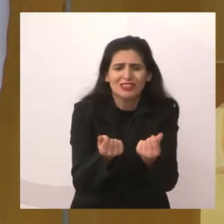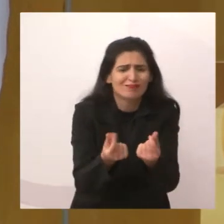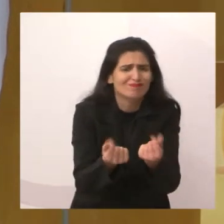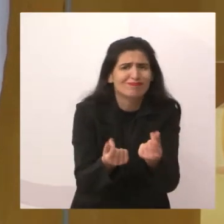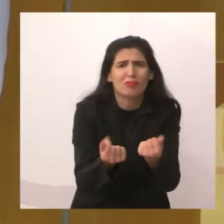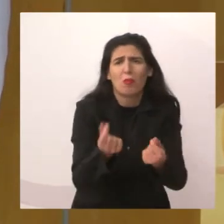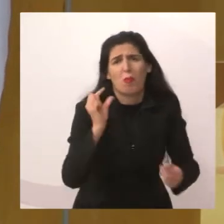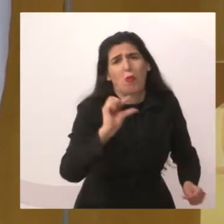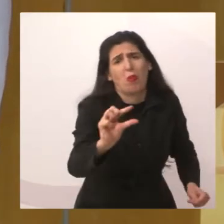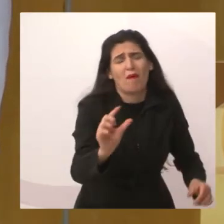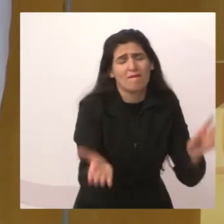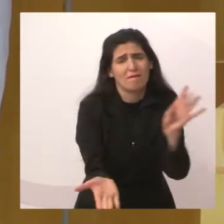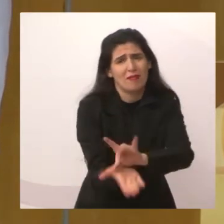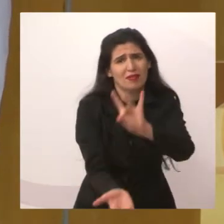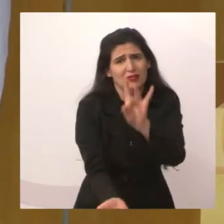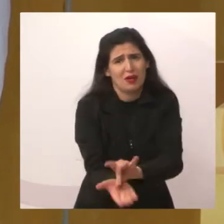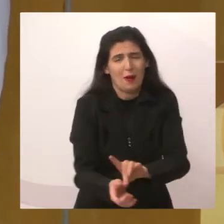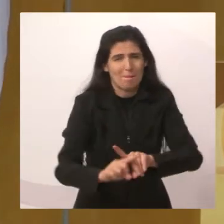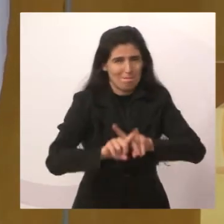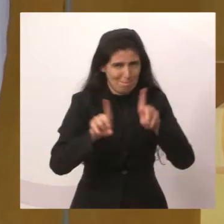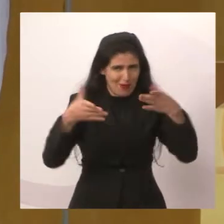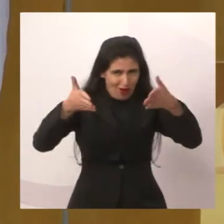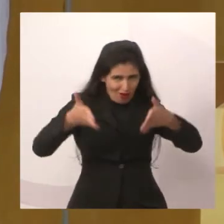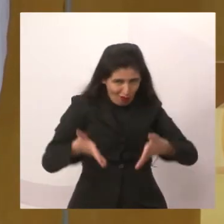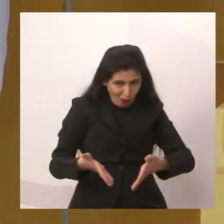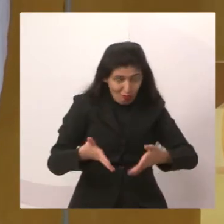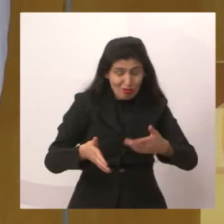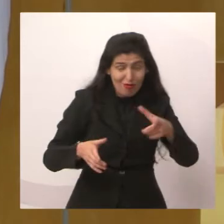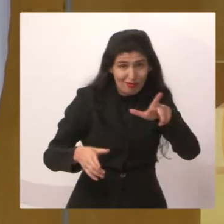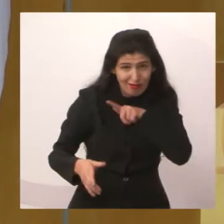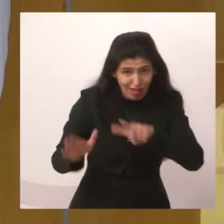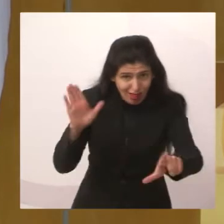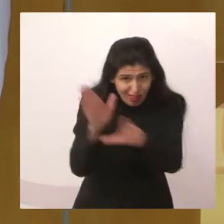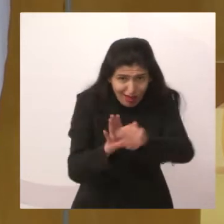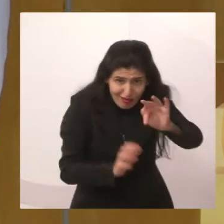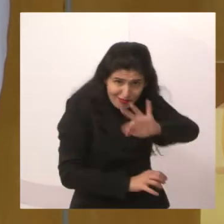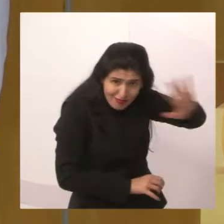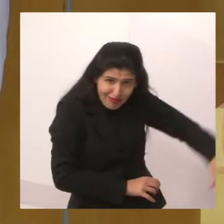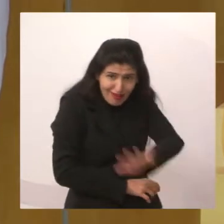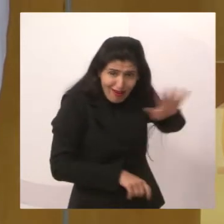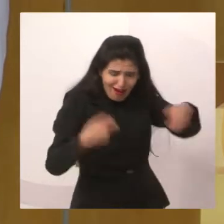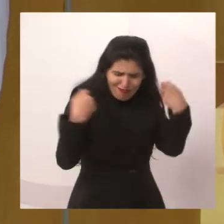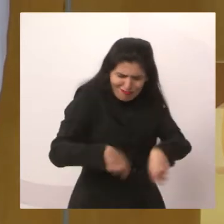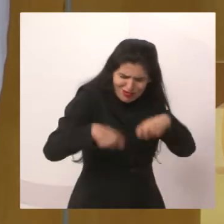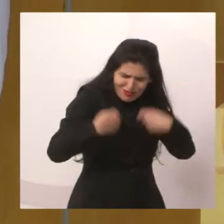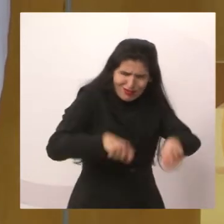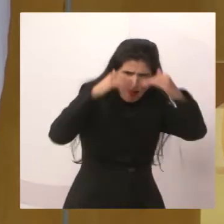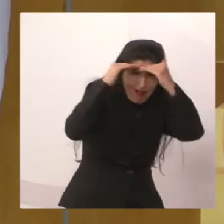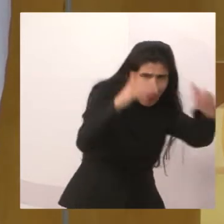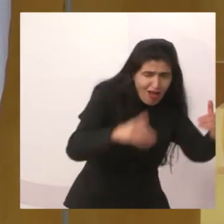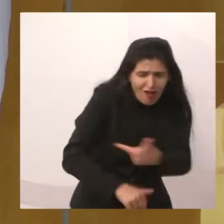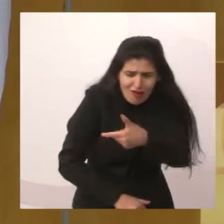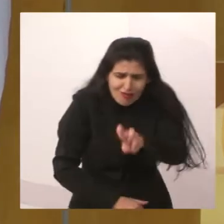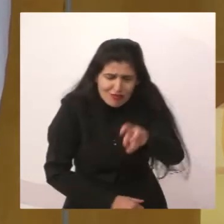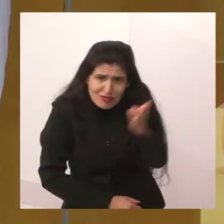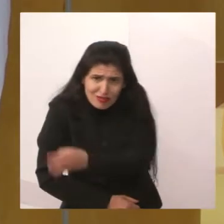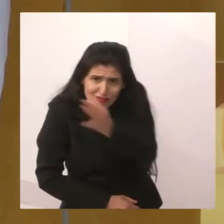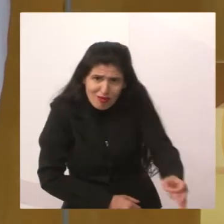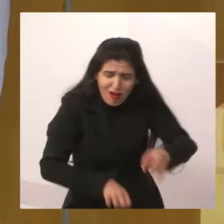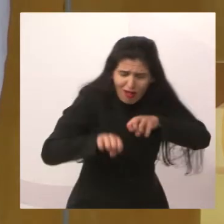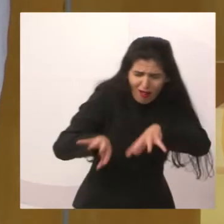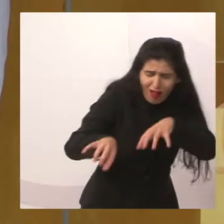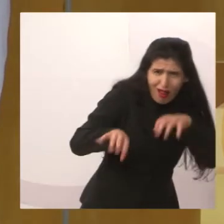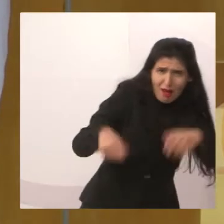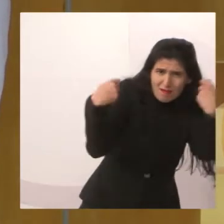dá. Mas só que hoje nós temos uma legislação federal que tem que ser respeitada. 25% da educação tem